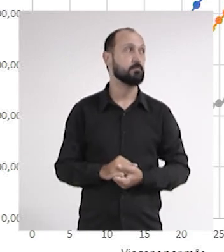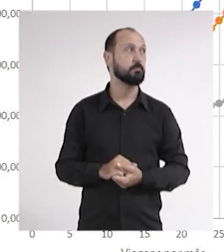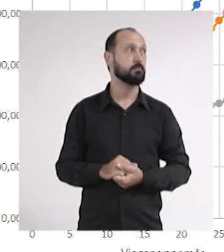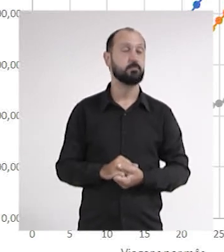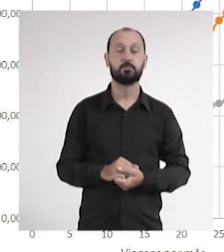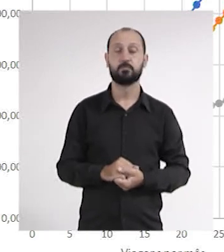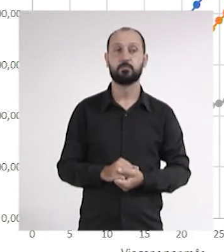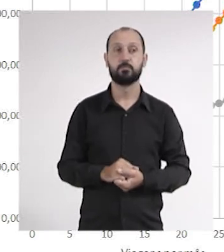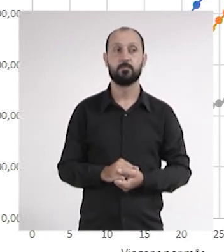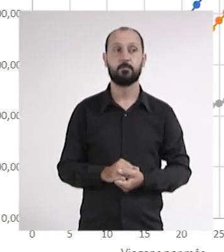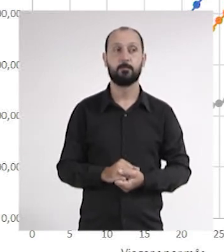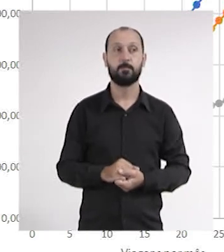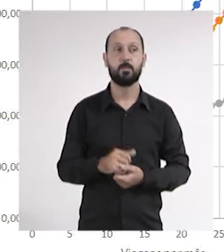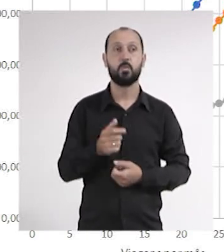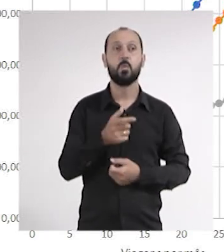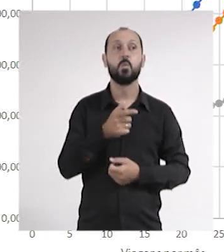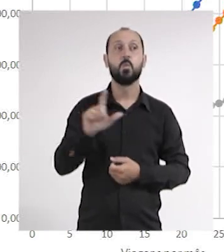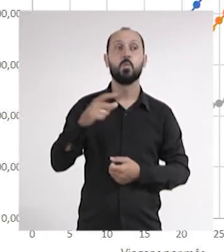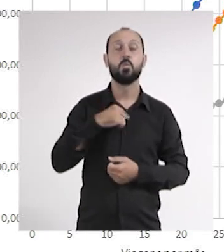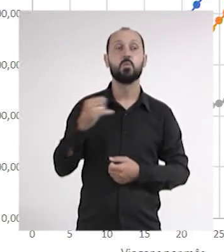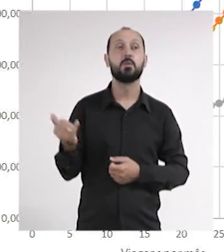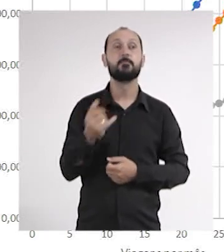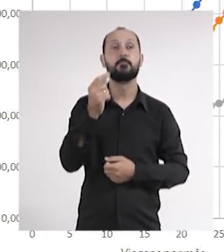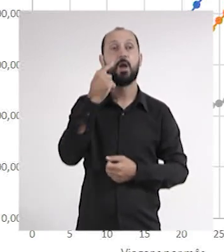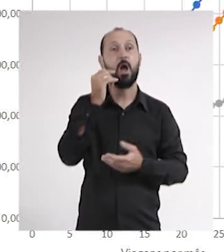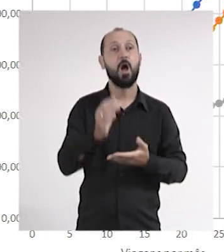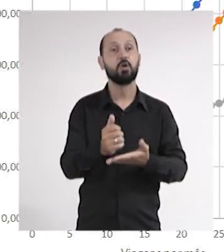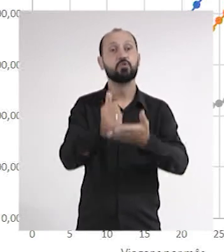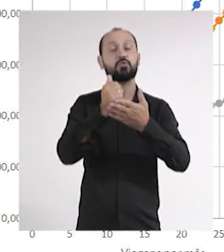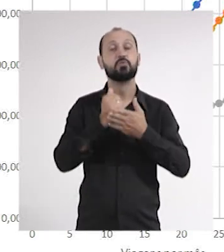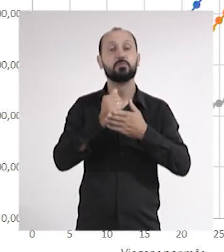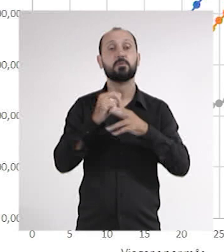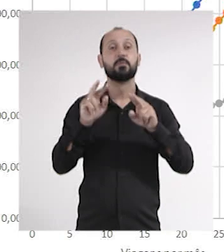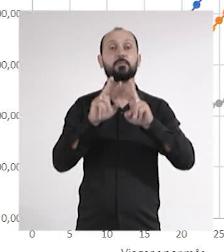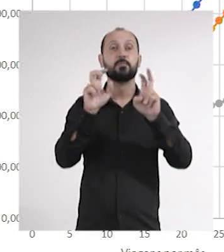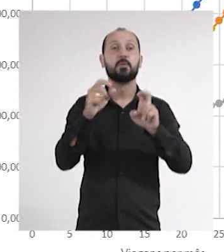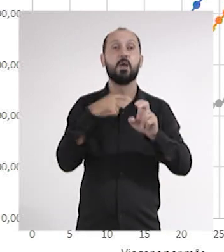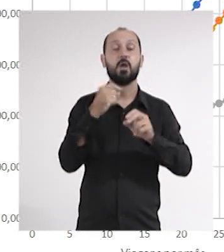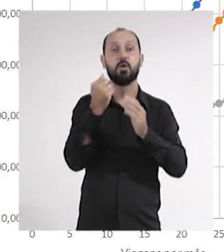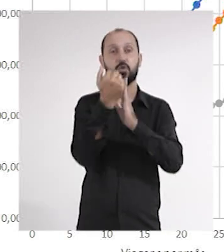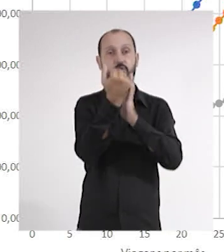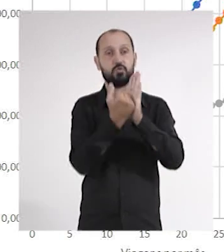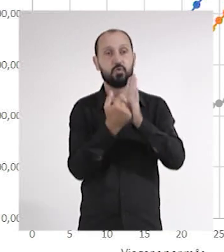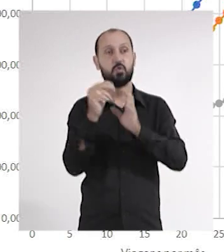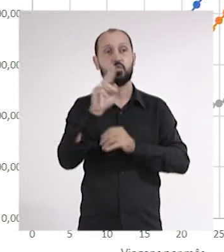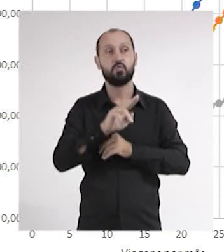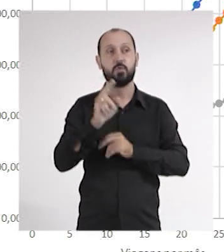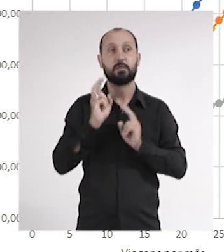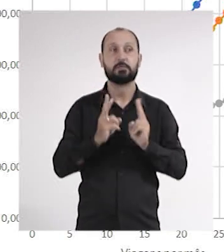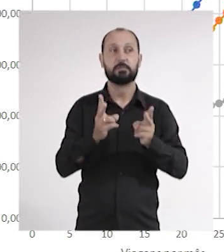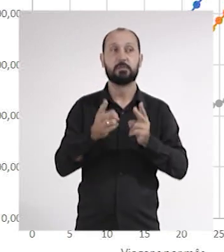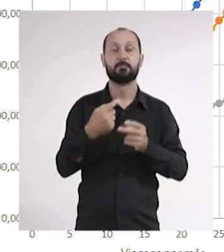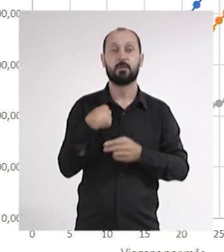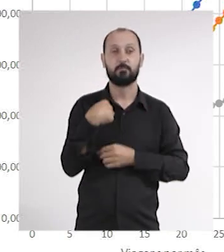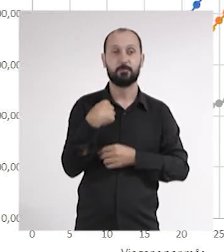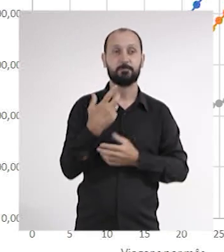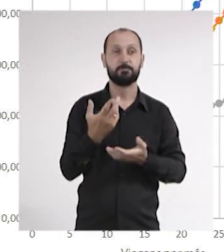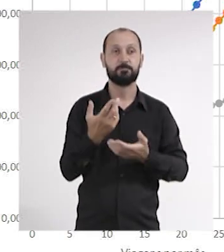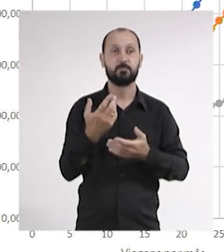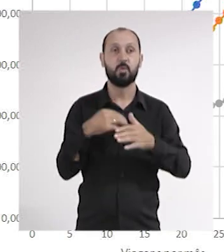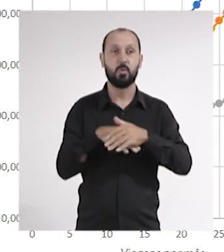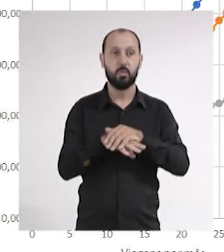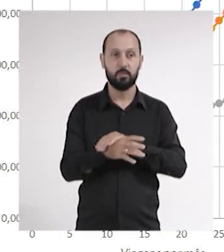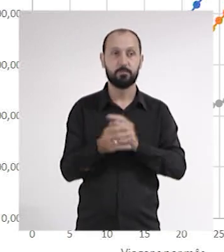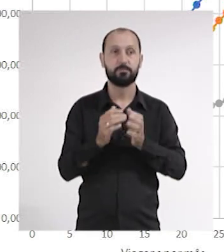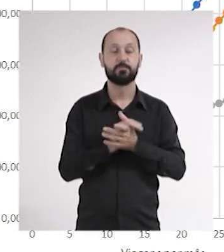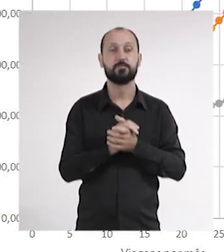Um outro importantíssimo benefício por ser mencionado é o desconto de usuário frequente.